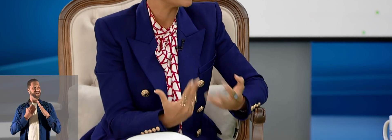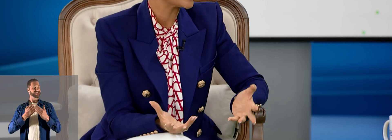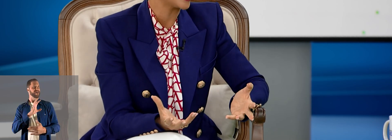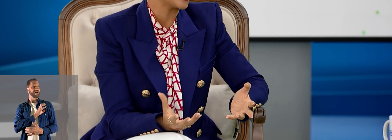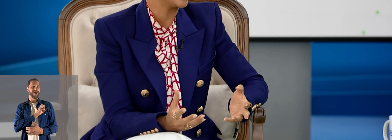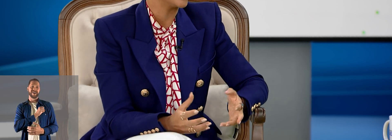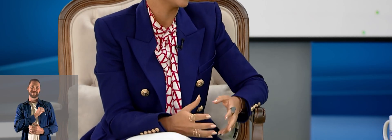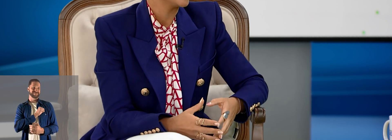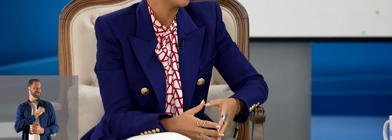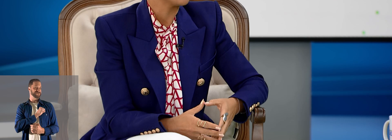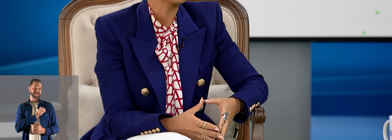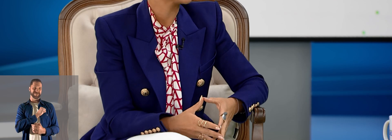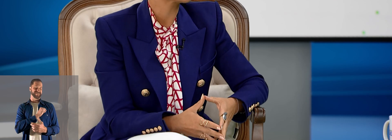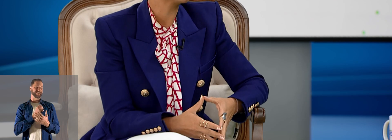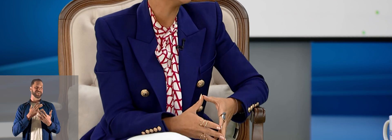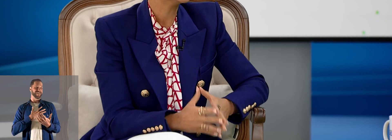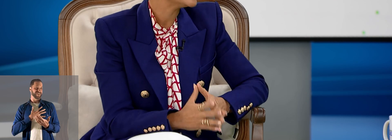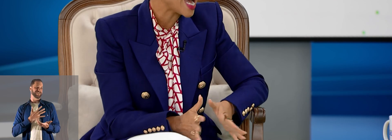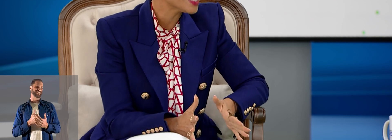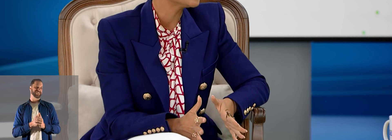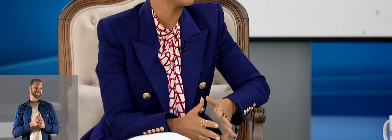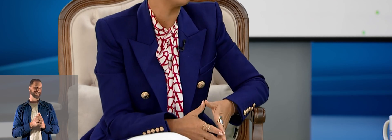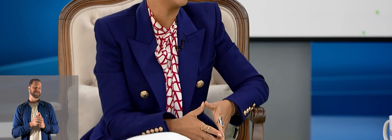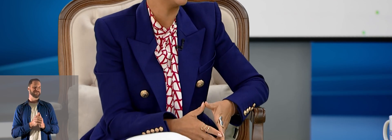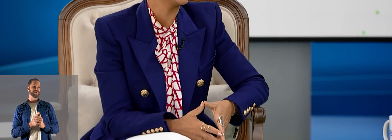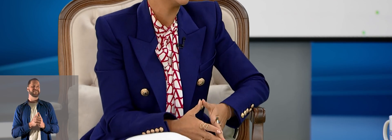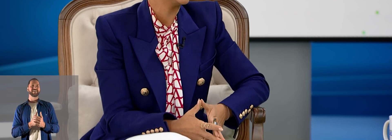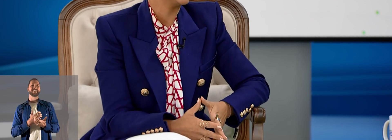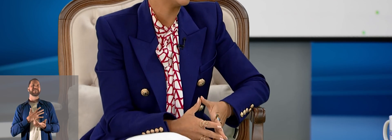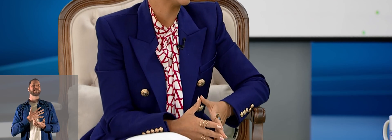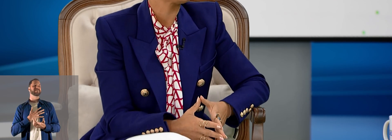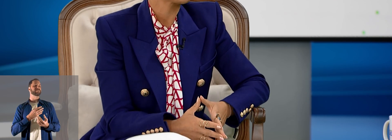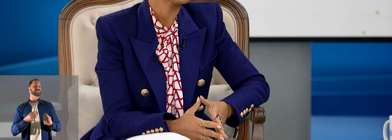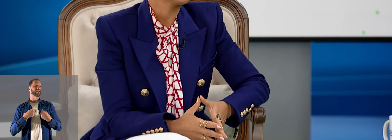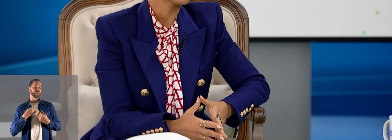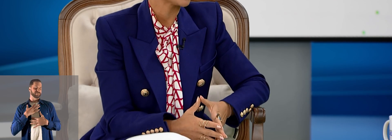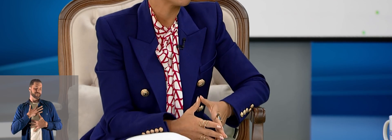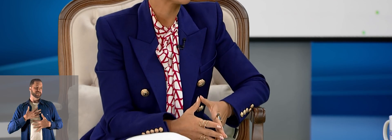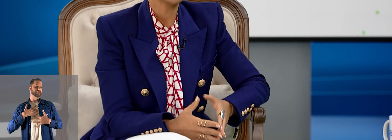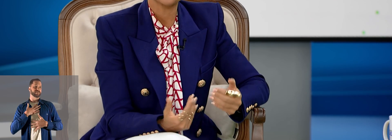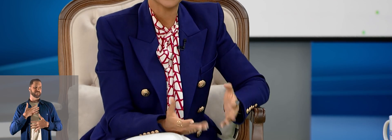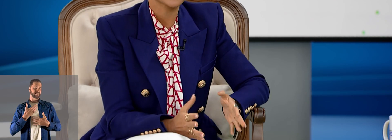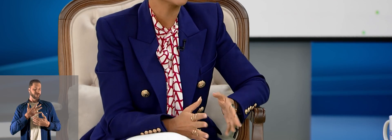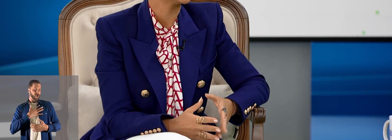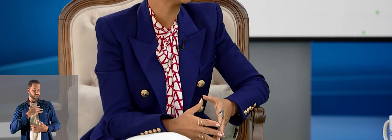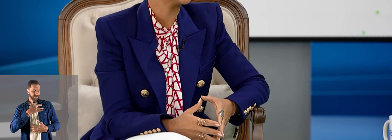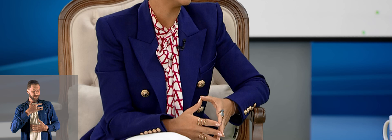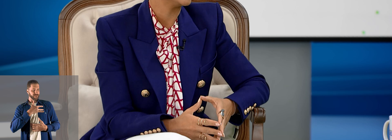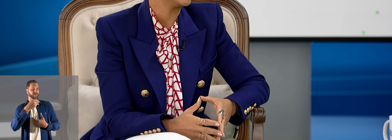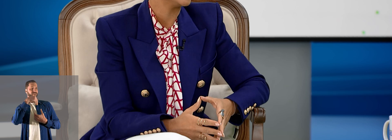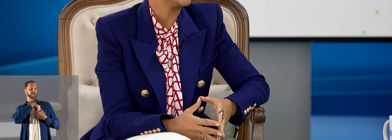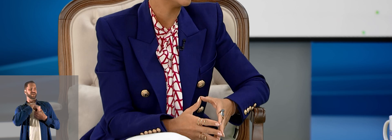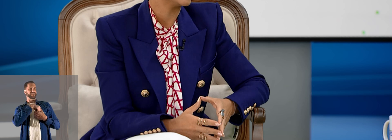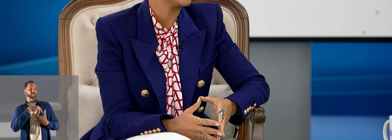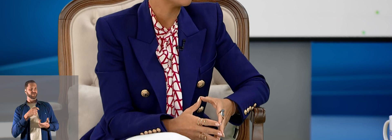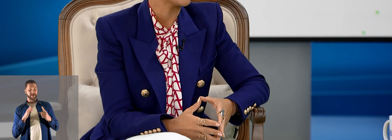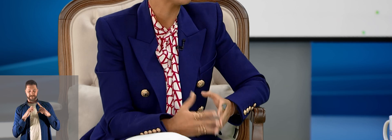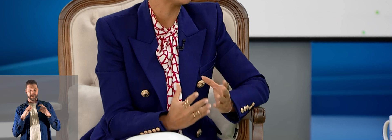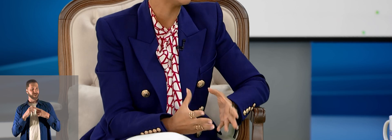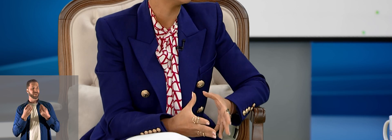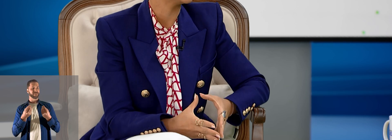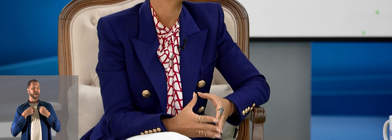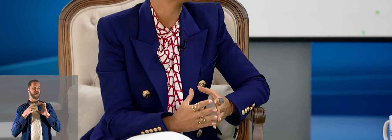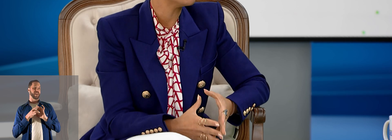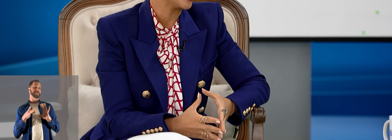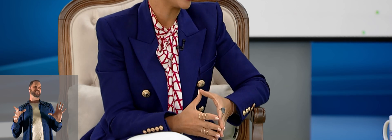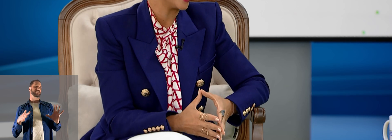ser empresária fala faz um bem danado também é para o meu coração e eu